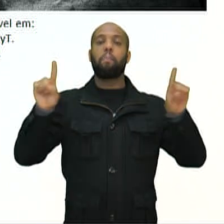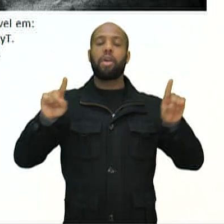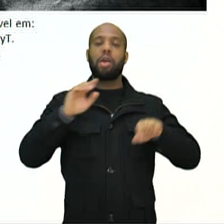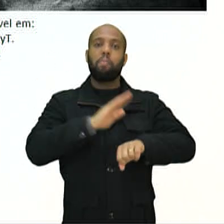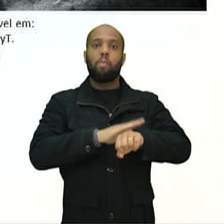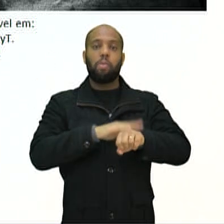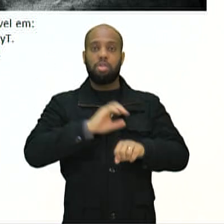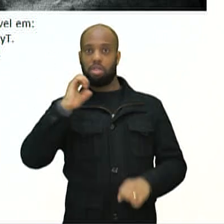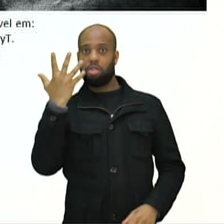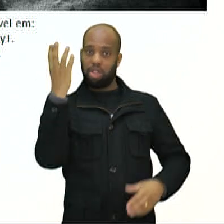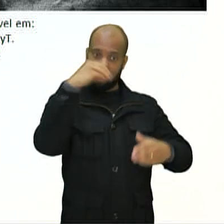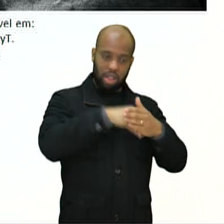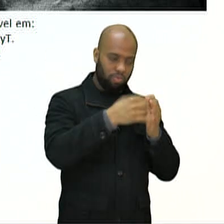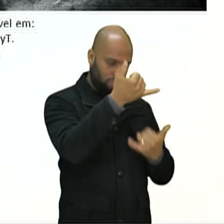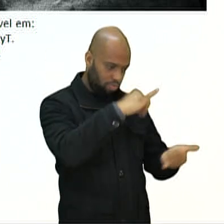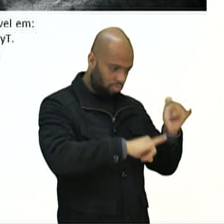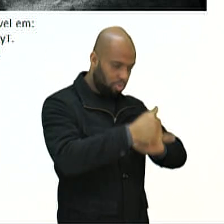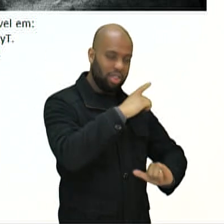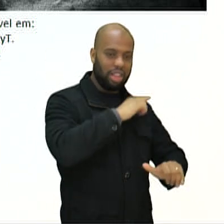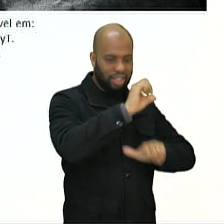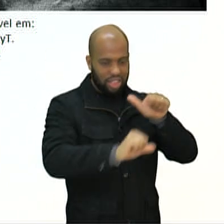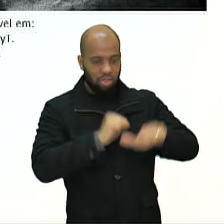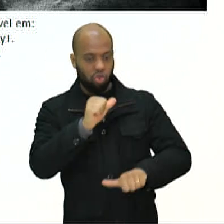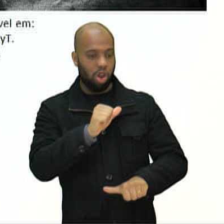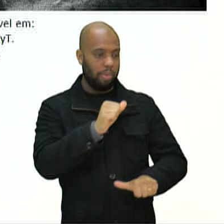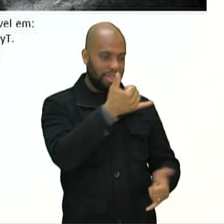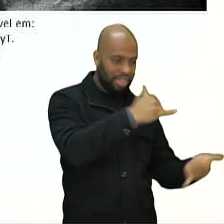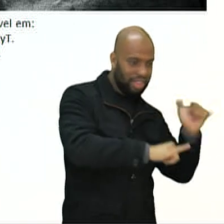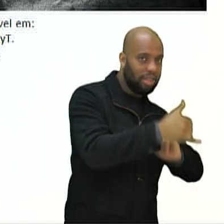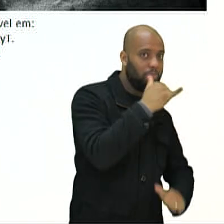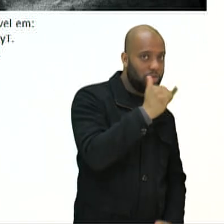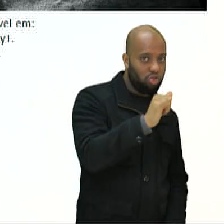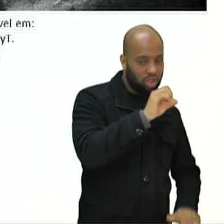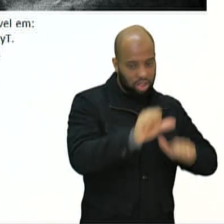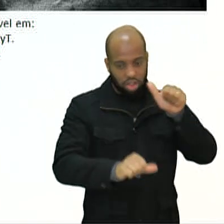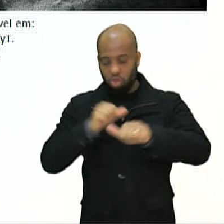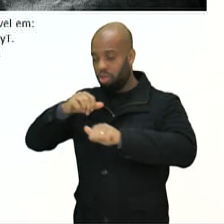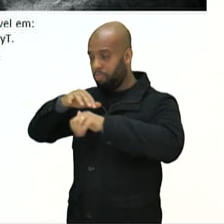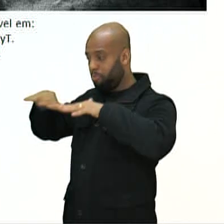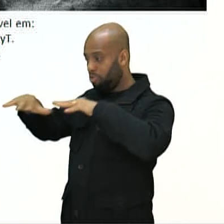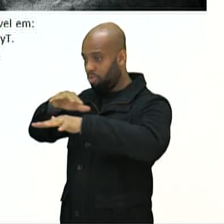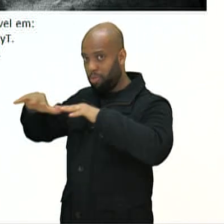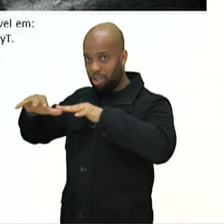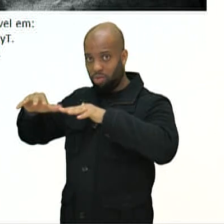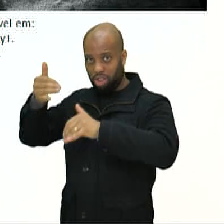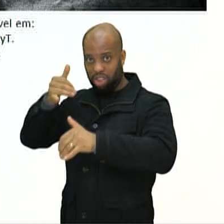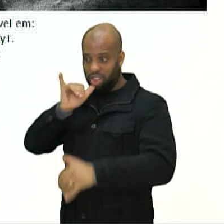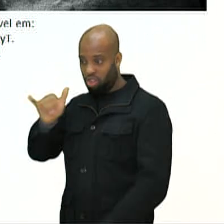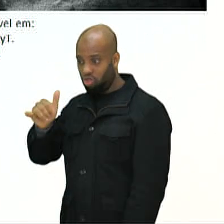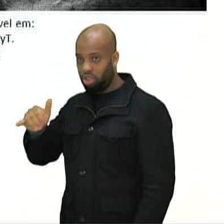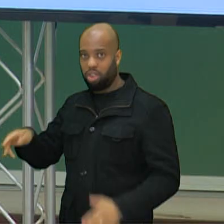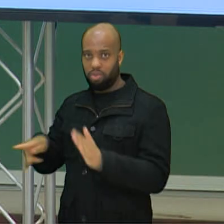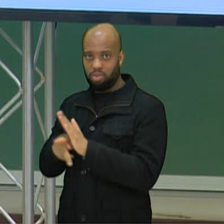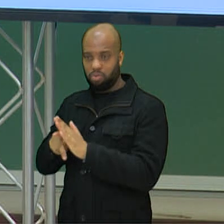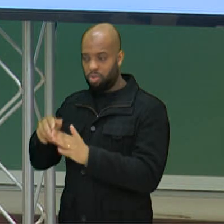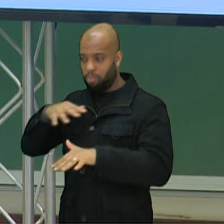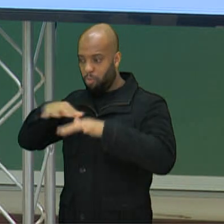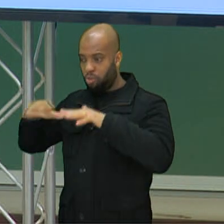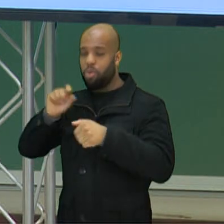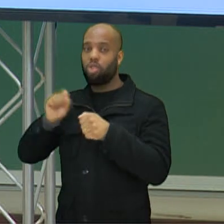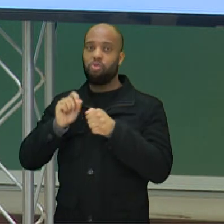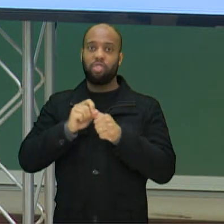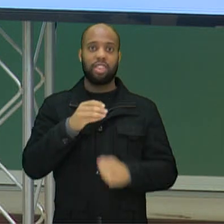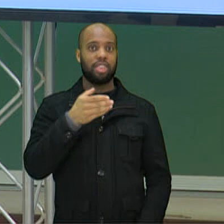químicas que acontecem para a transformação da energia química em mecânica, para possibilitar o nosso movimento, elas produzem